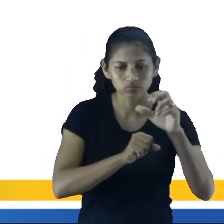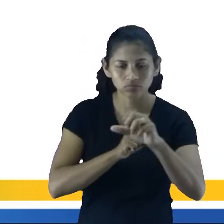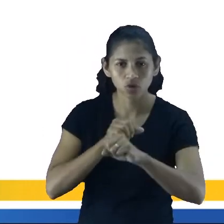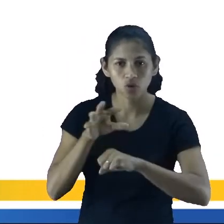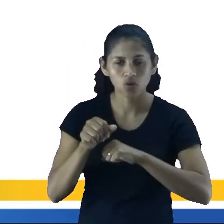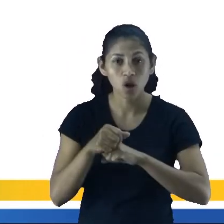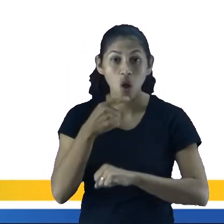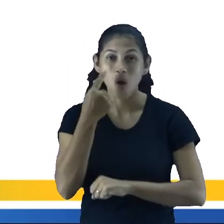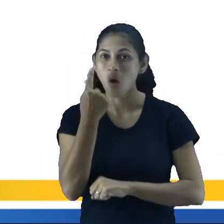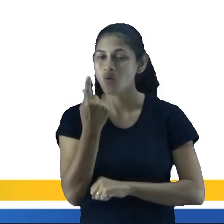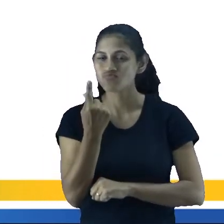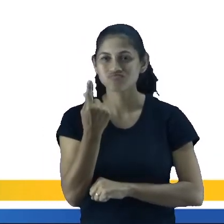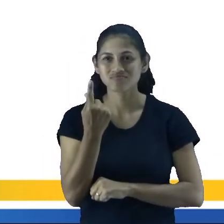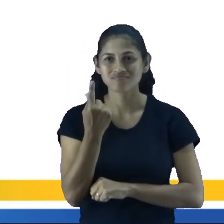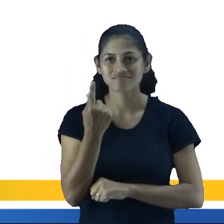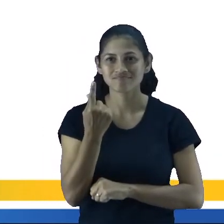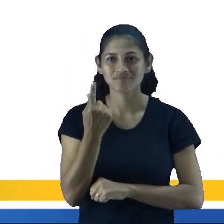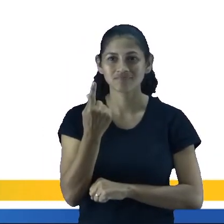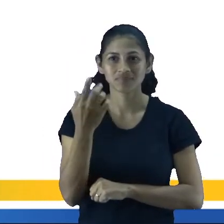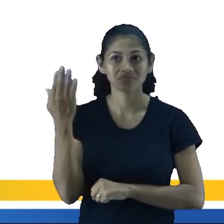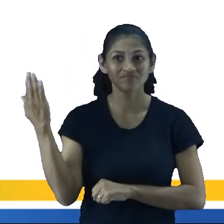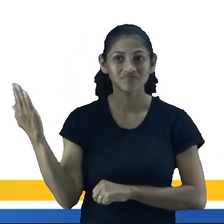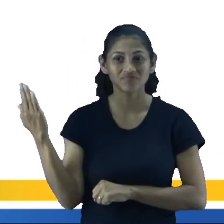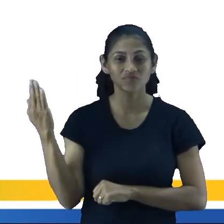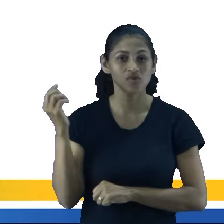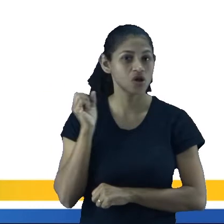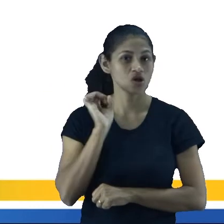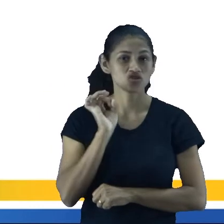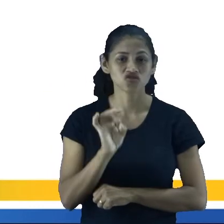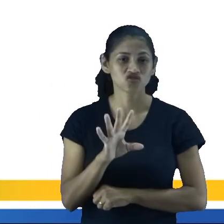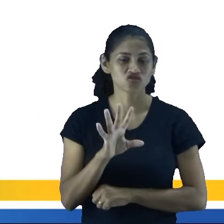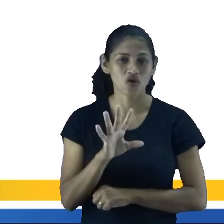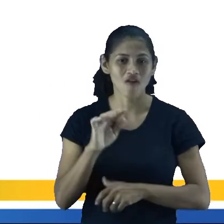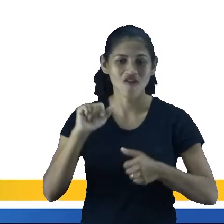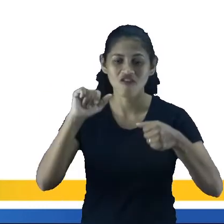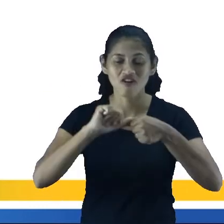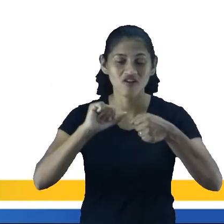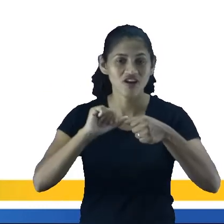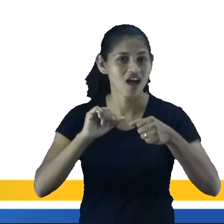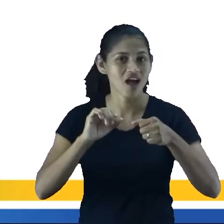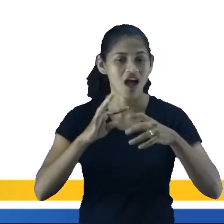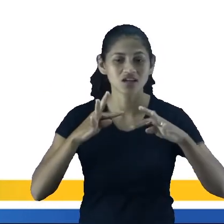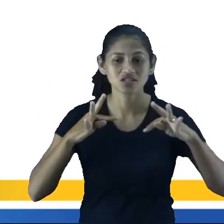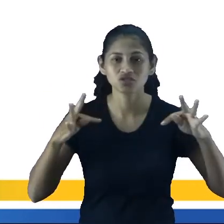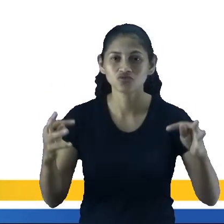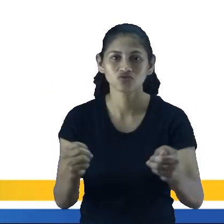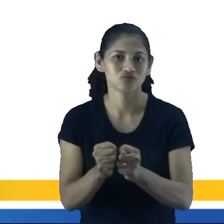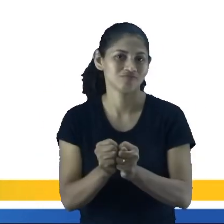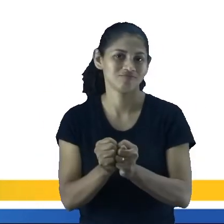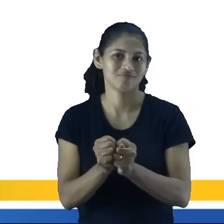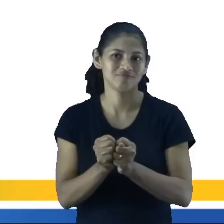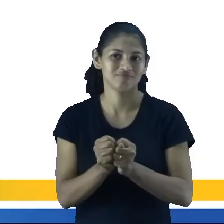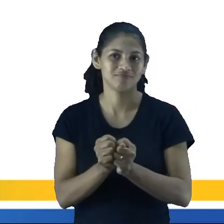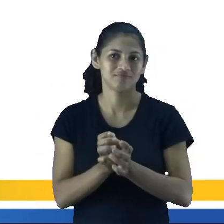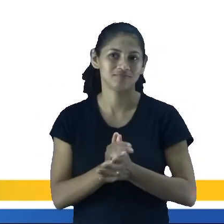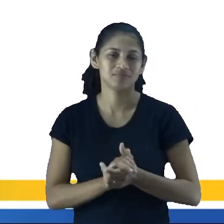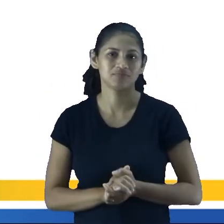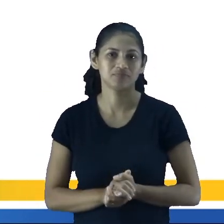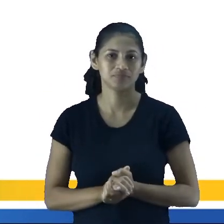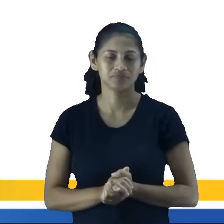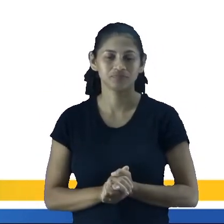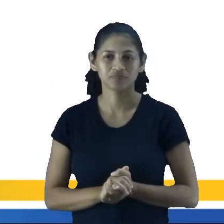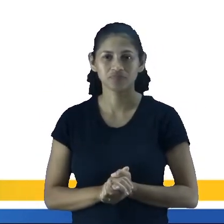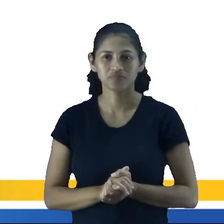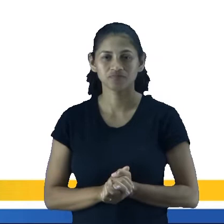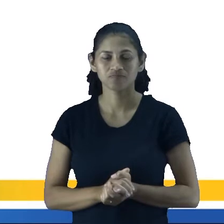esse serviço, né? Aí a gente vê duas máquinas, uma colhendo e a outra coletando para levar para algum lugar. A